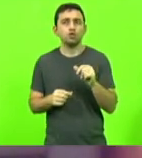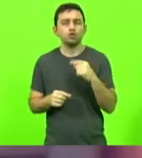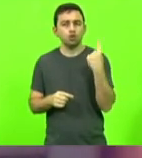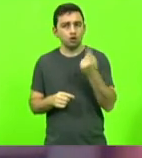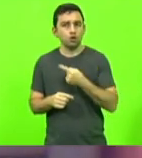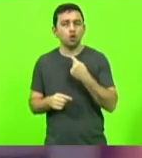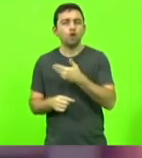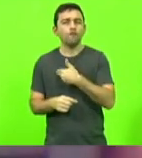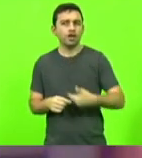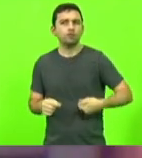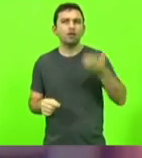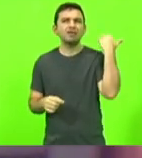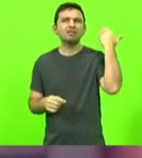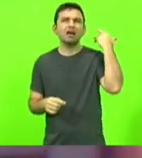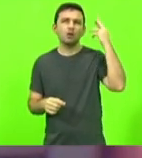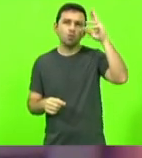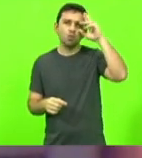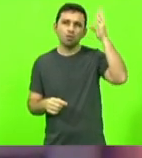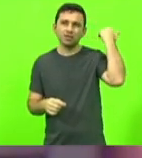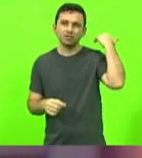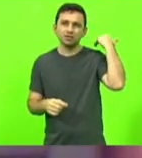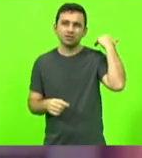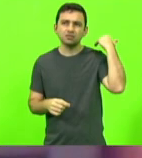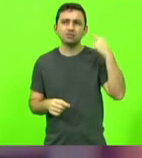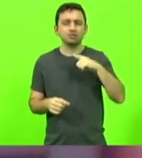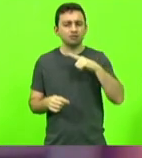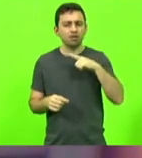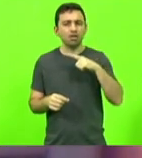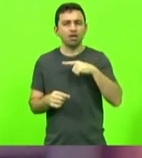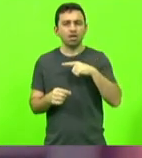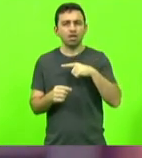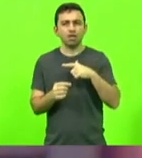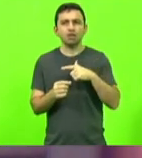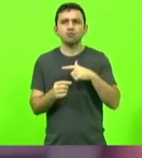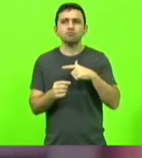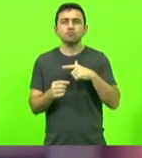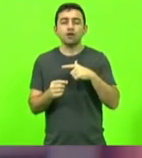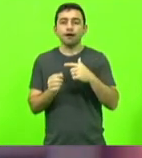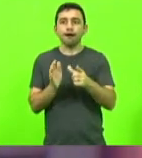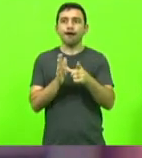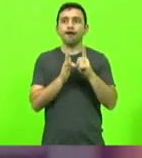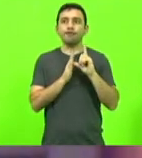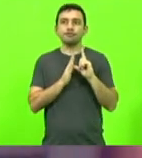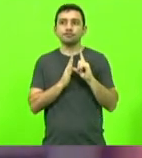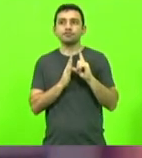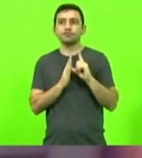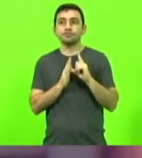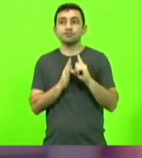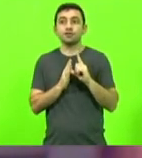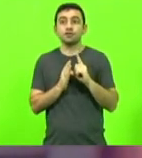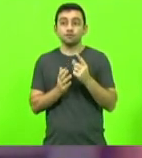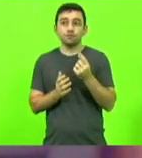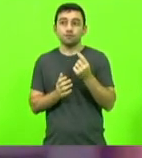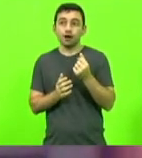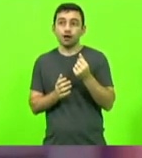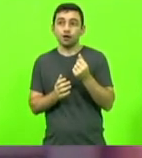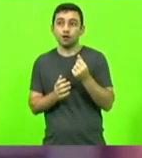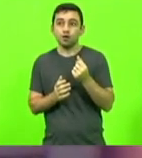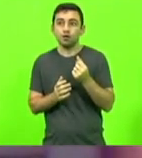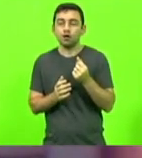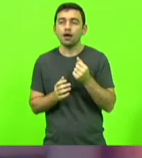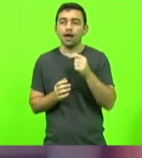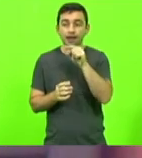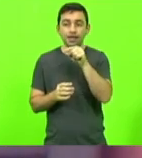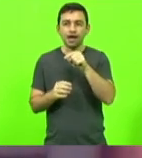uma manobra que foi uma tremenda sacanagem, se antecipou a carga horária à noite para não ter que